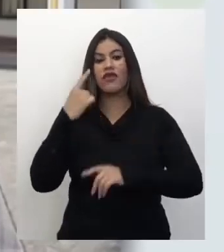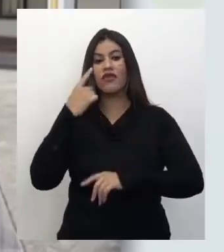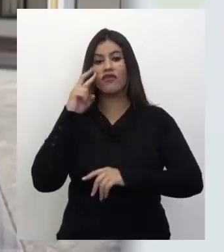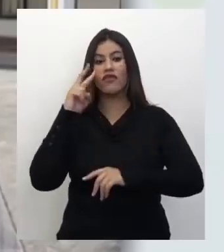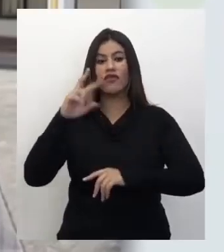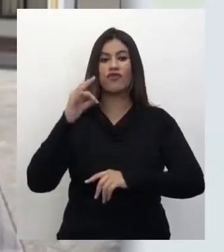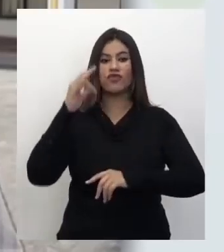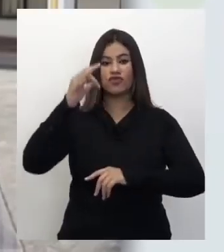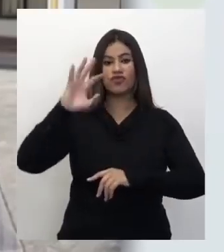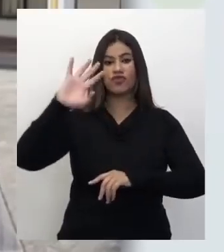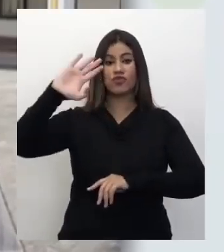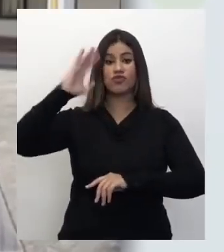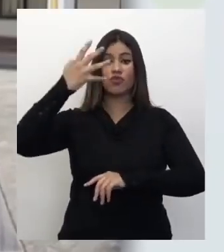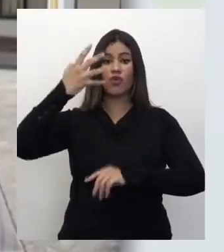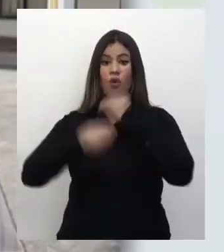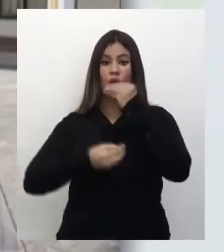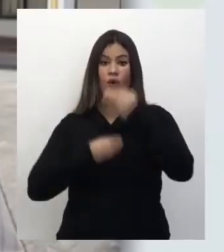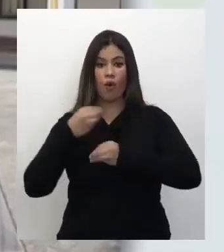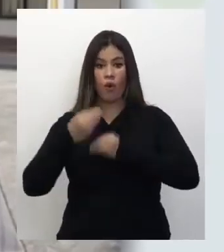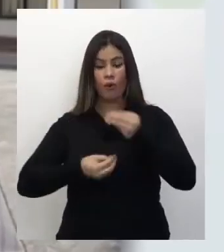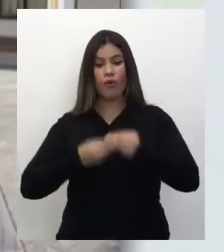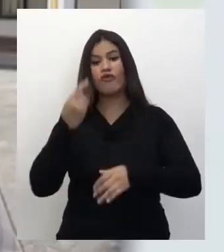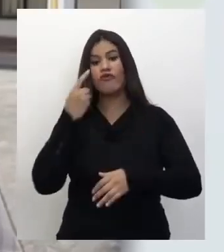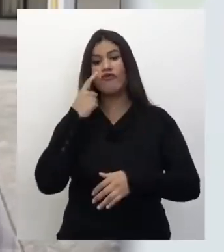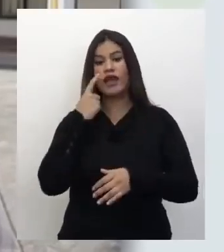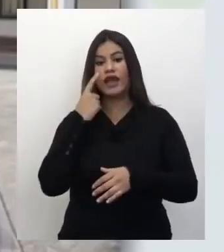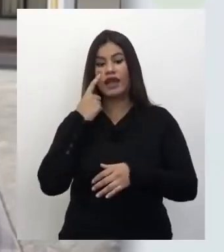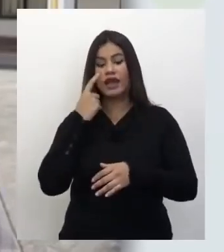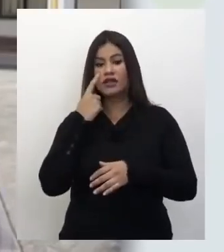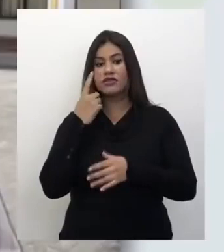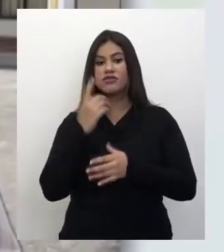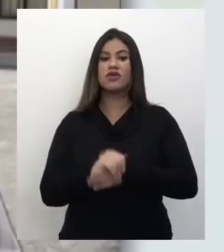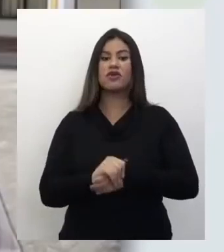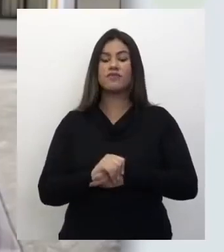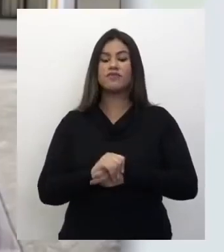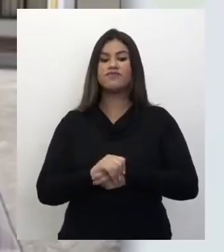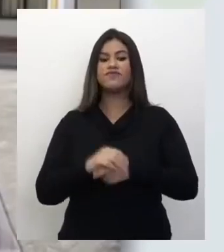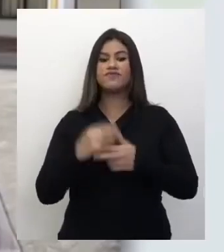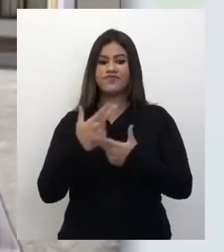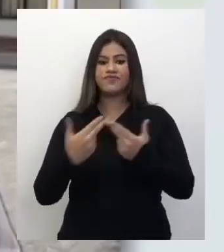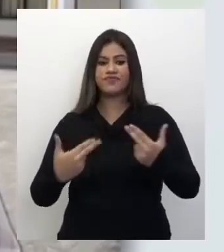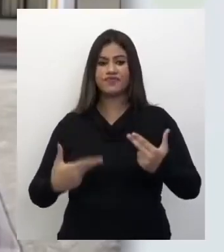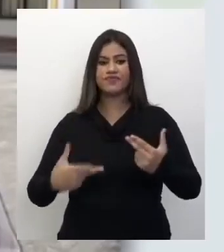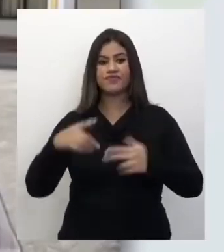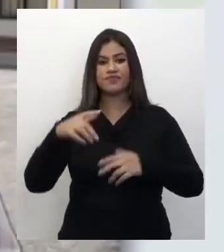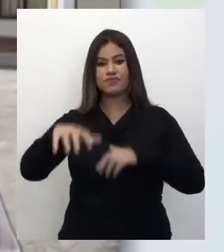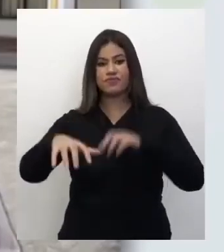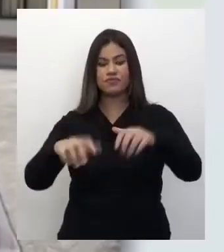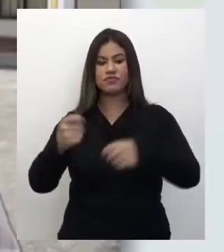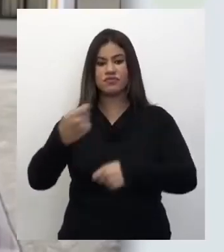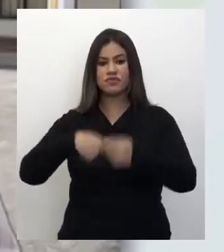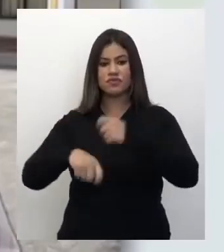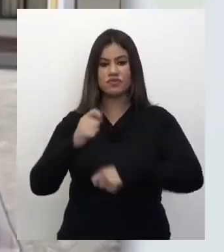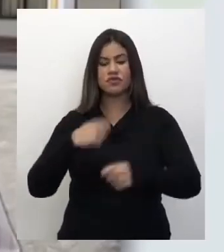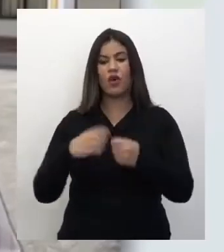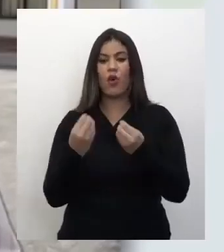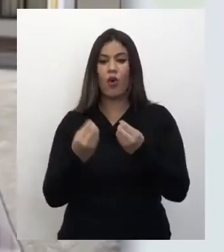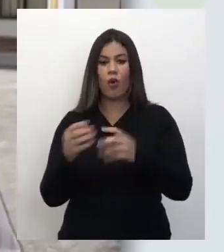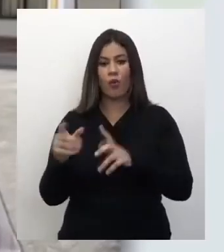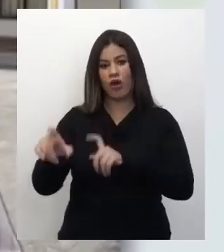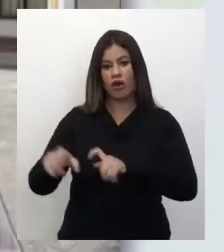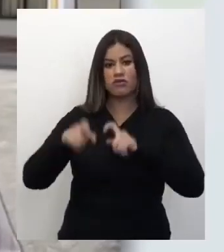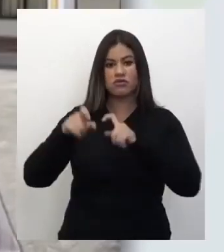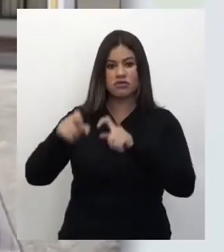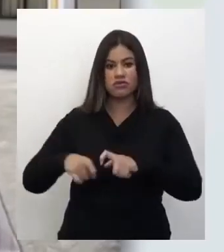território nacional, visando suprir as necessidades de diversos setores da economia, tais como agricultura,